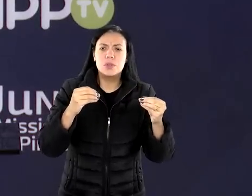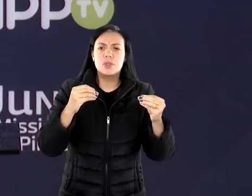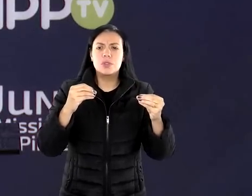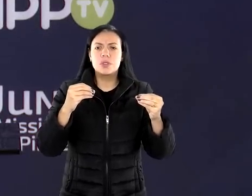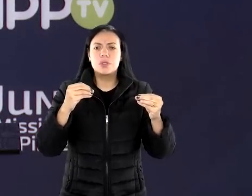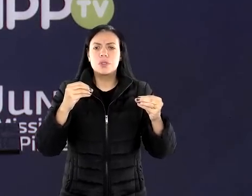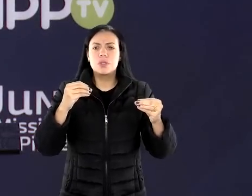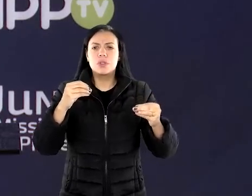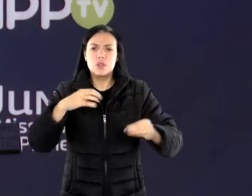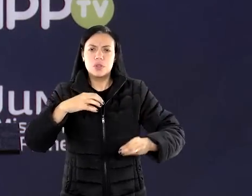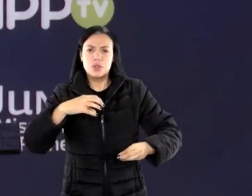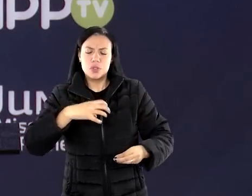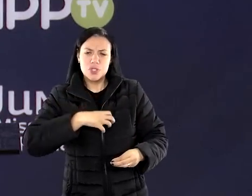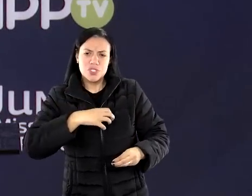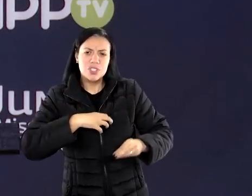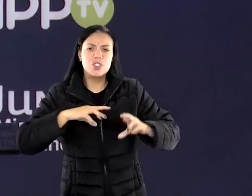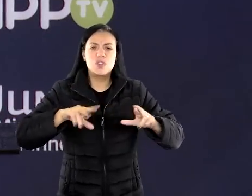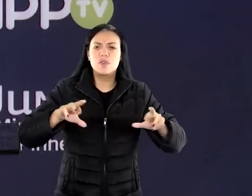crente.